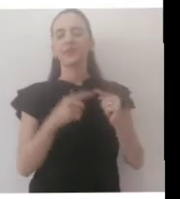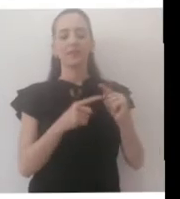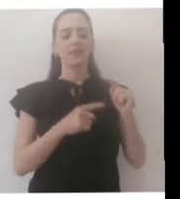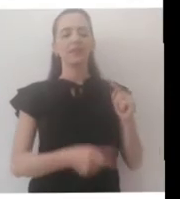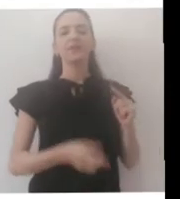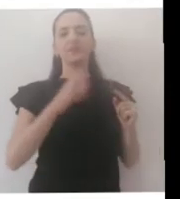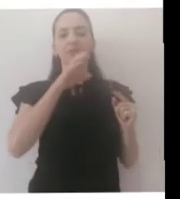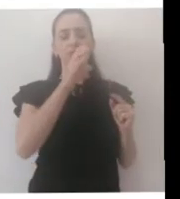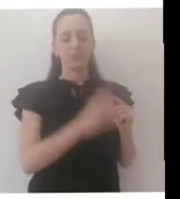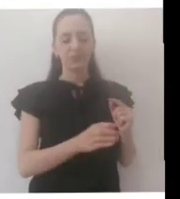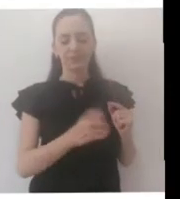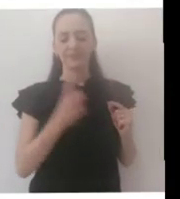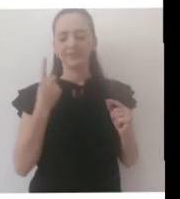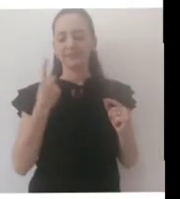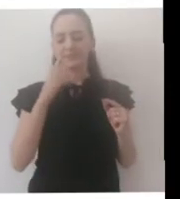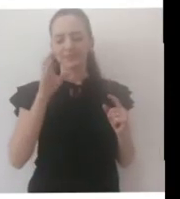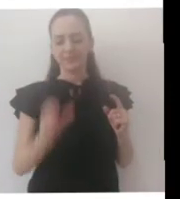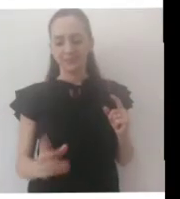a questão